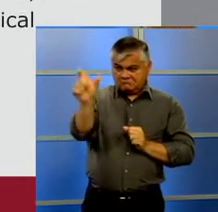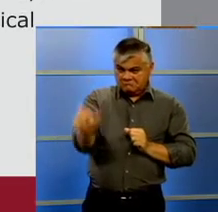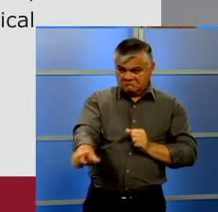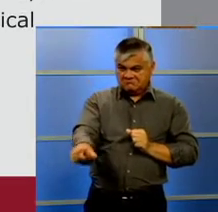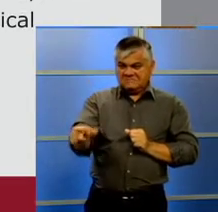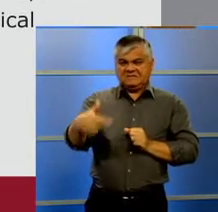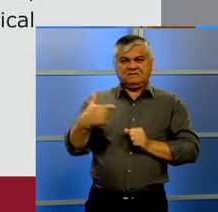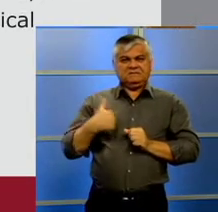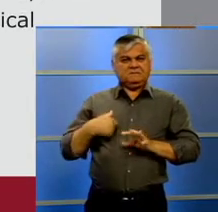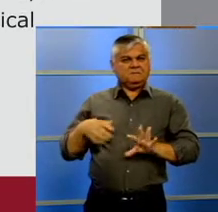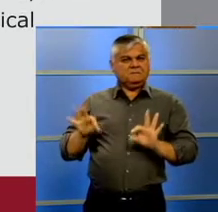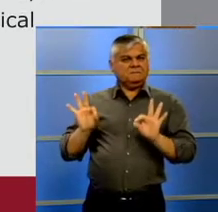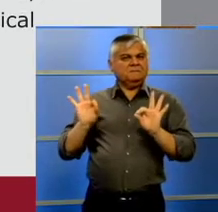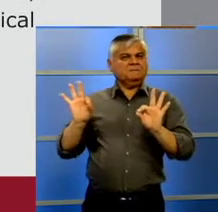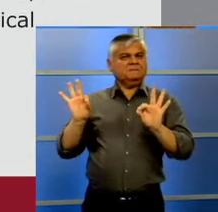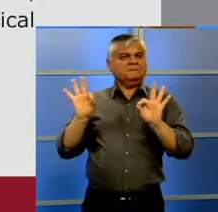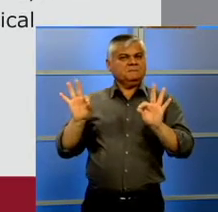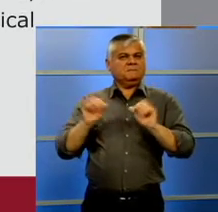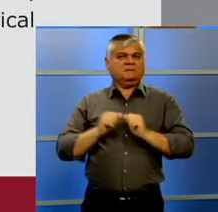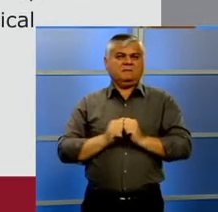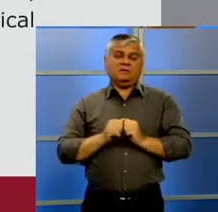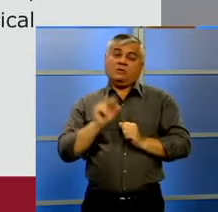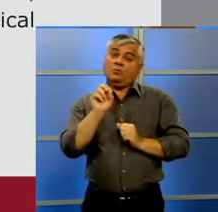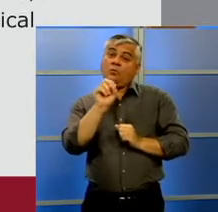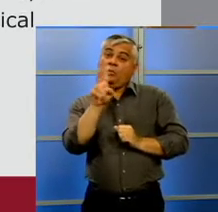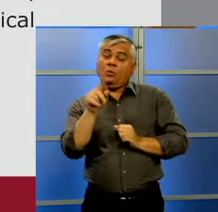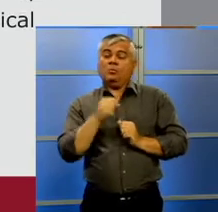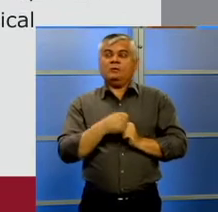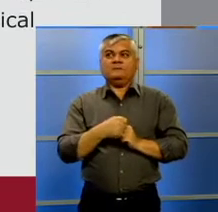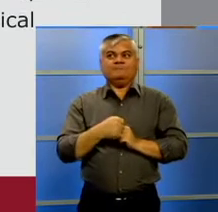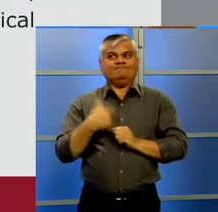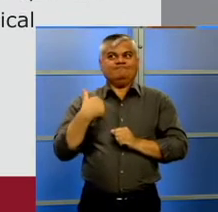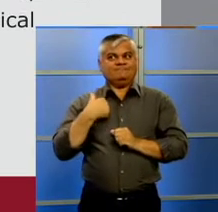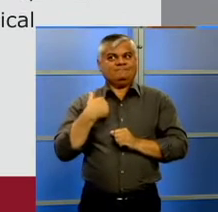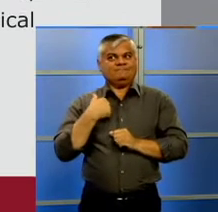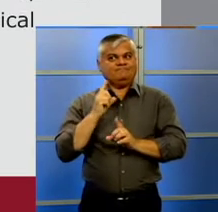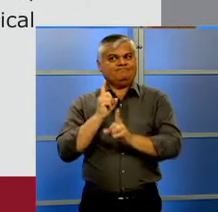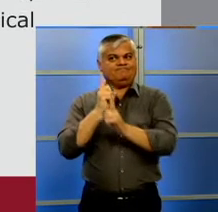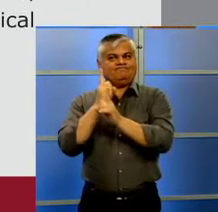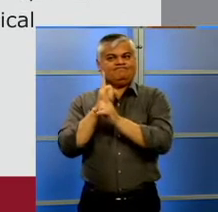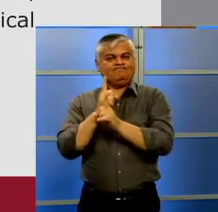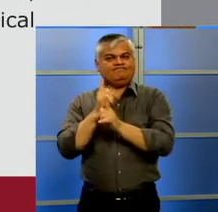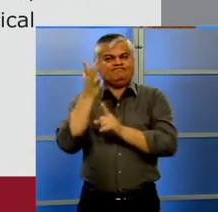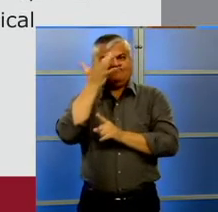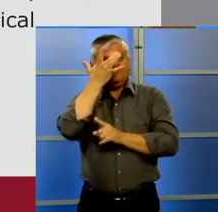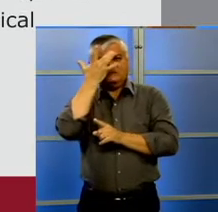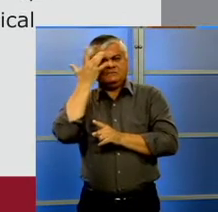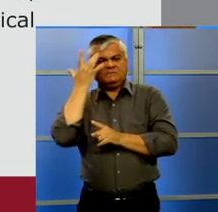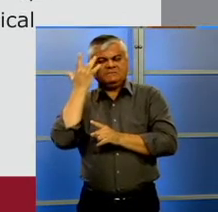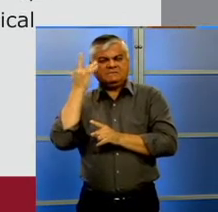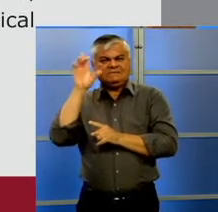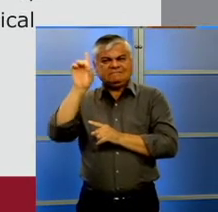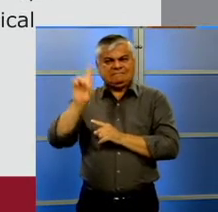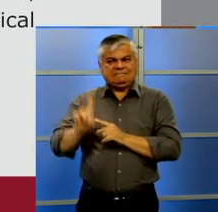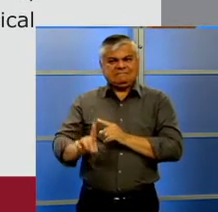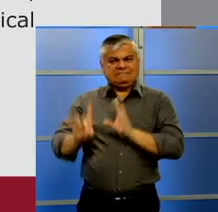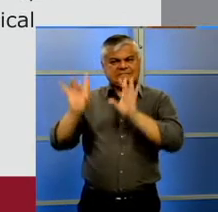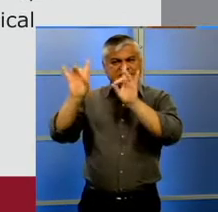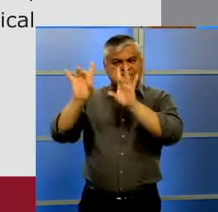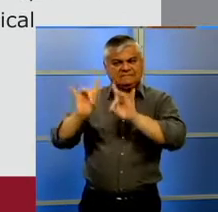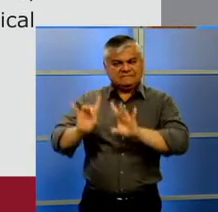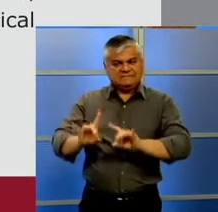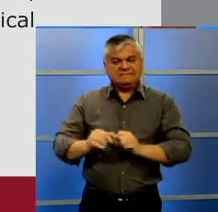muito especial para você, ou que você conheceu uma pessoa com necessidades especiais, você precisa